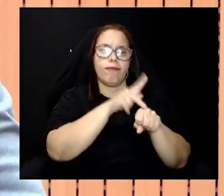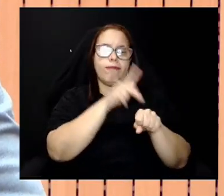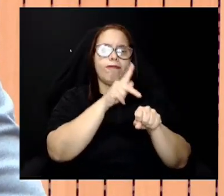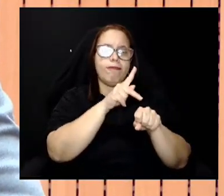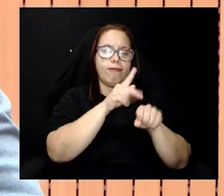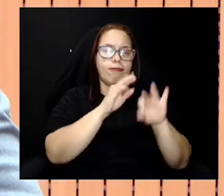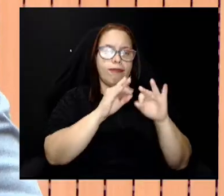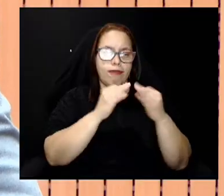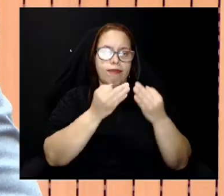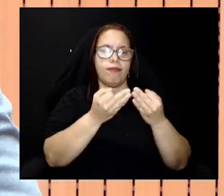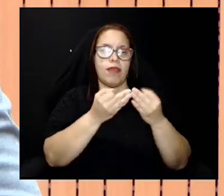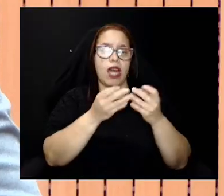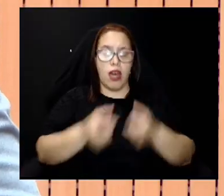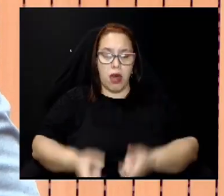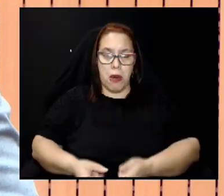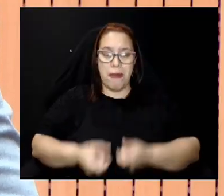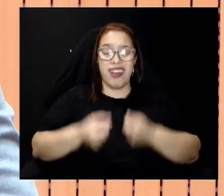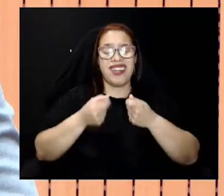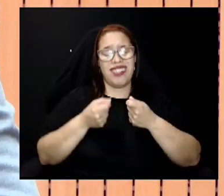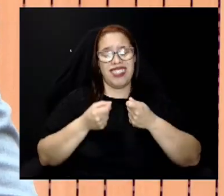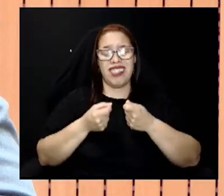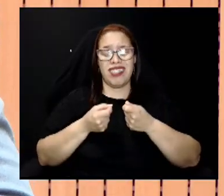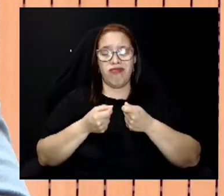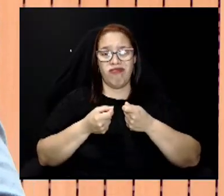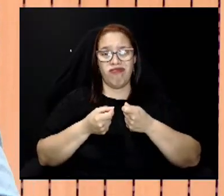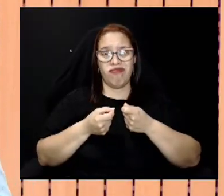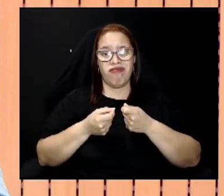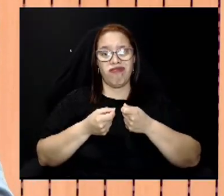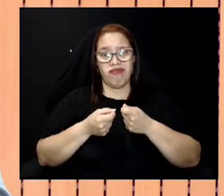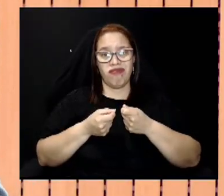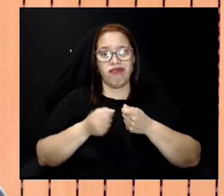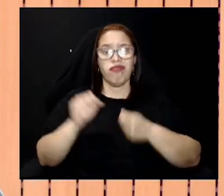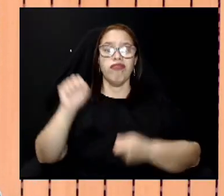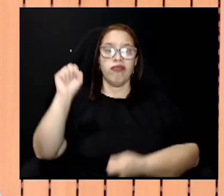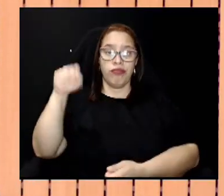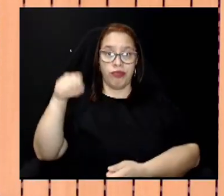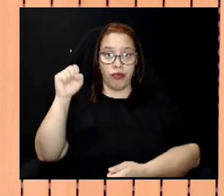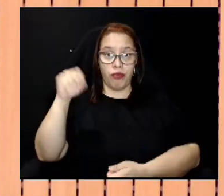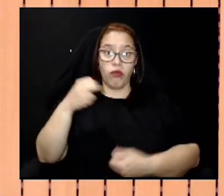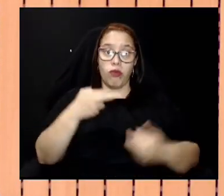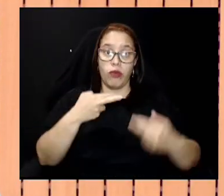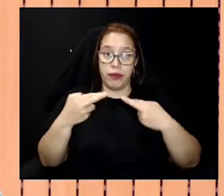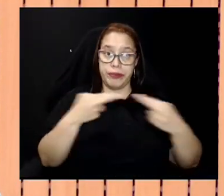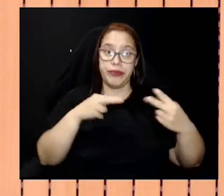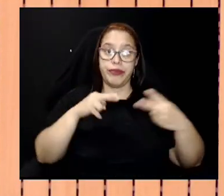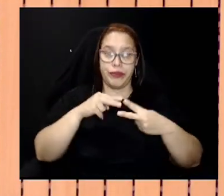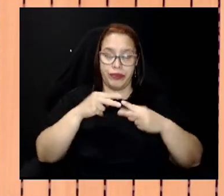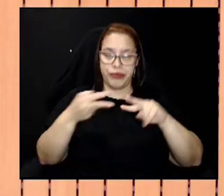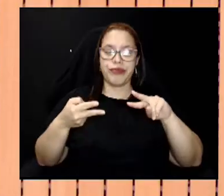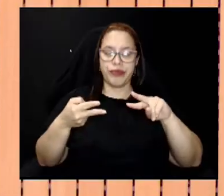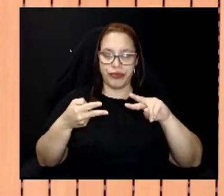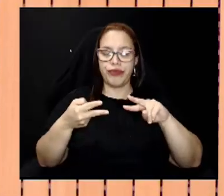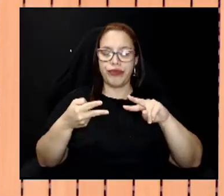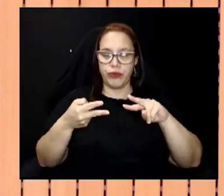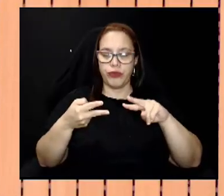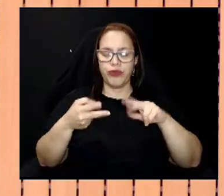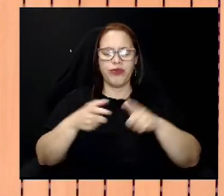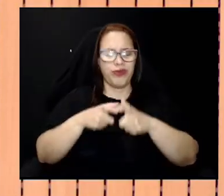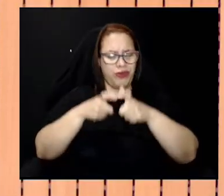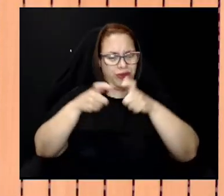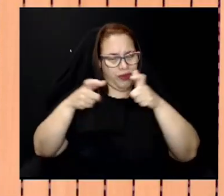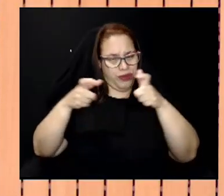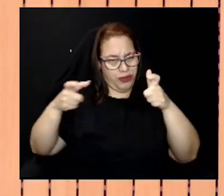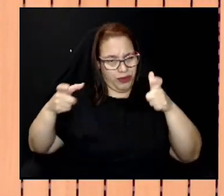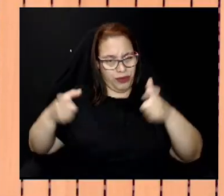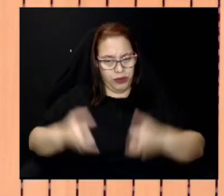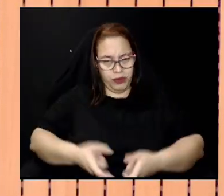tá? Então, existe sim uma relação genética de uma grande parte dos cânceres de